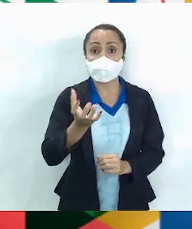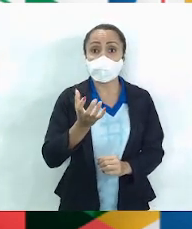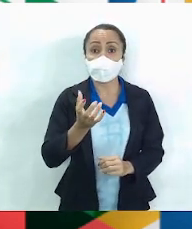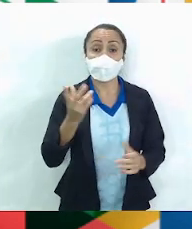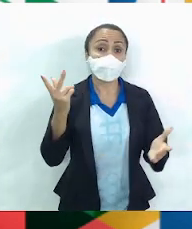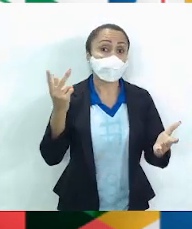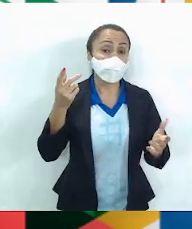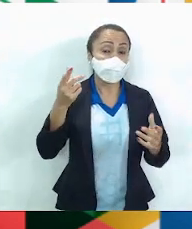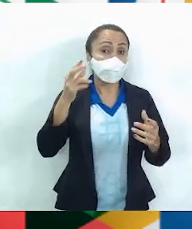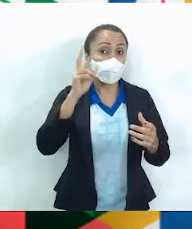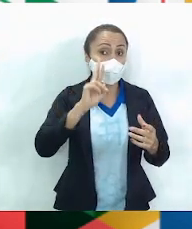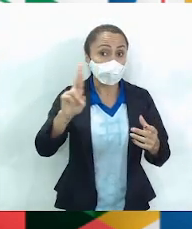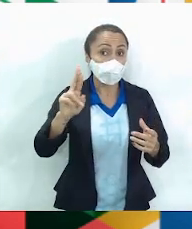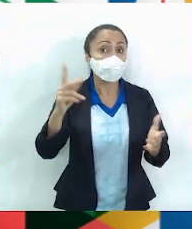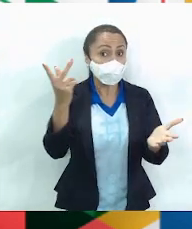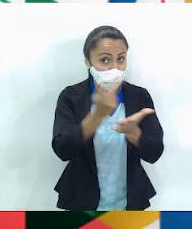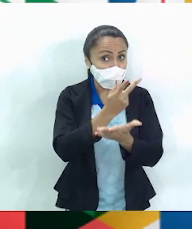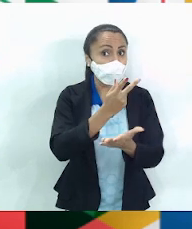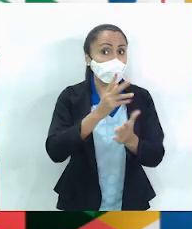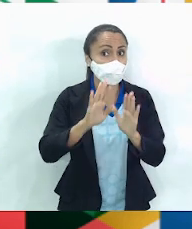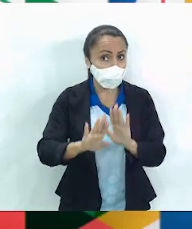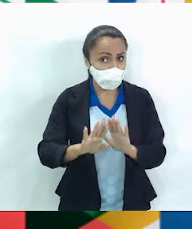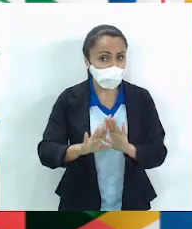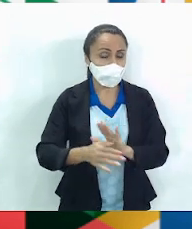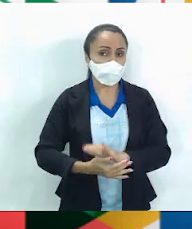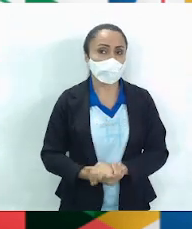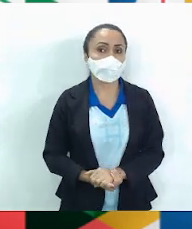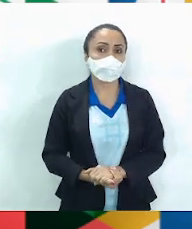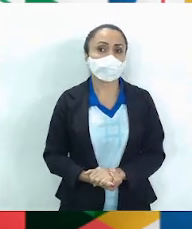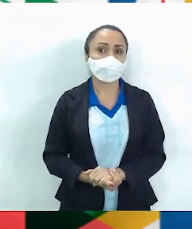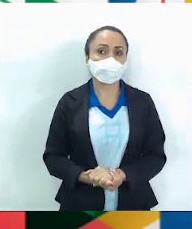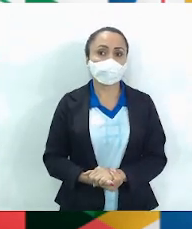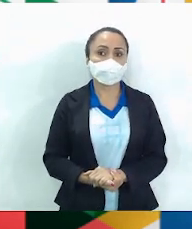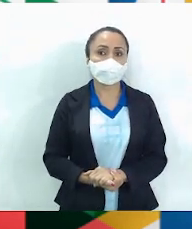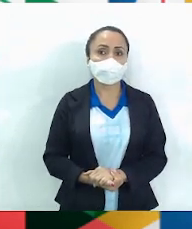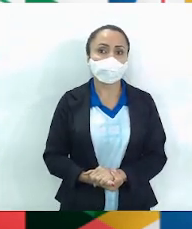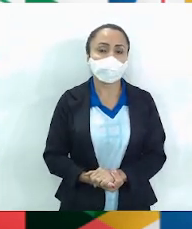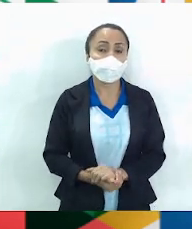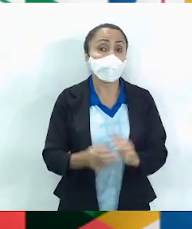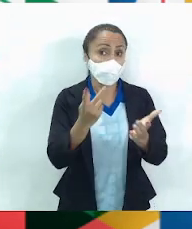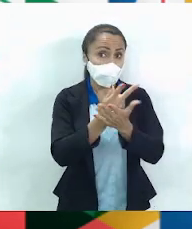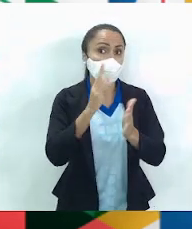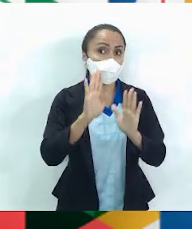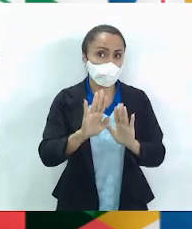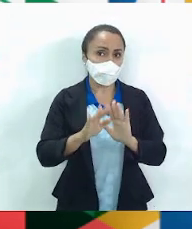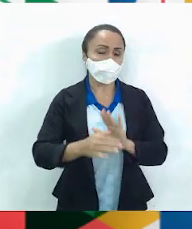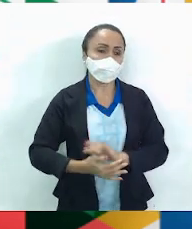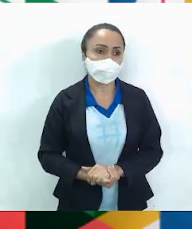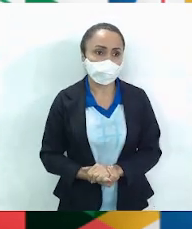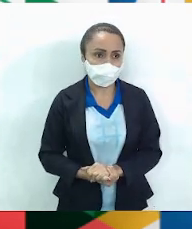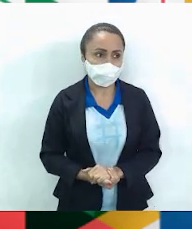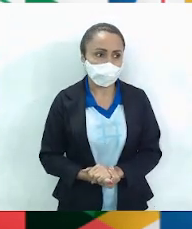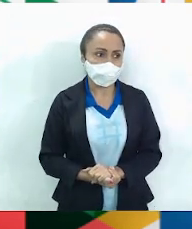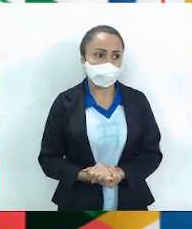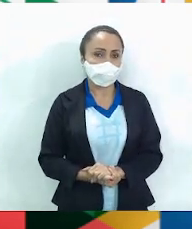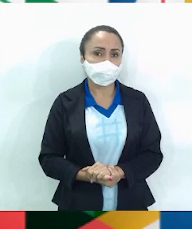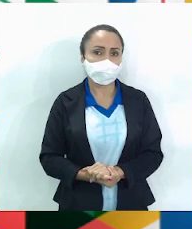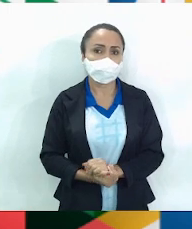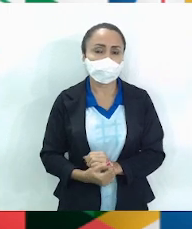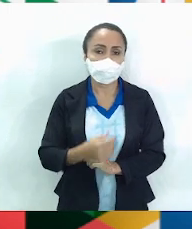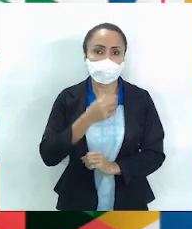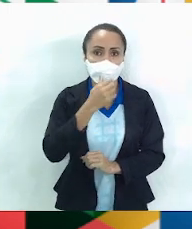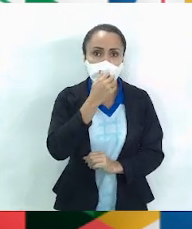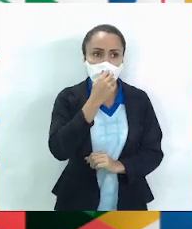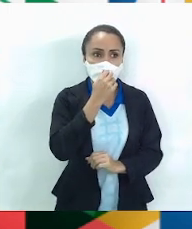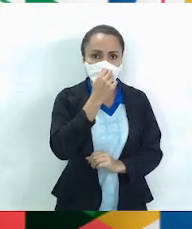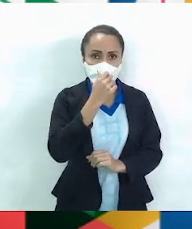é relacionada com o que está acontecendo na China hoje. É aquela questão, o errado que é o certo, né? Então vamos embora ver primeiro aí qual é a